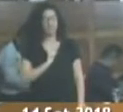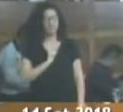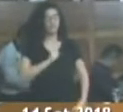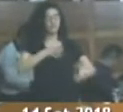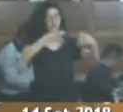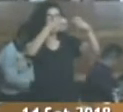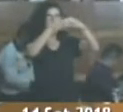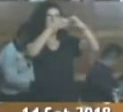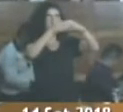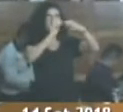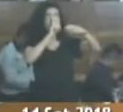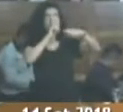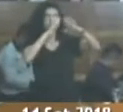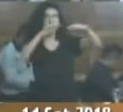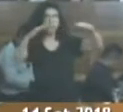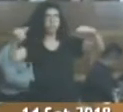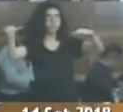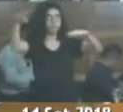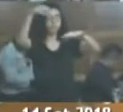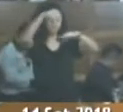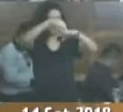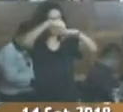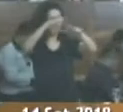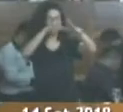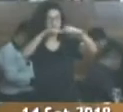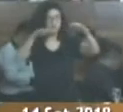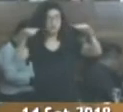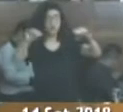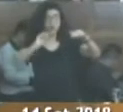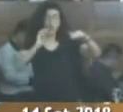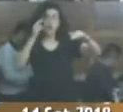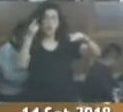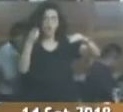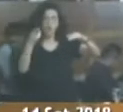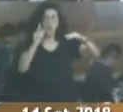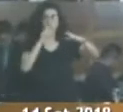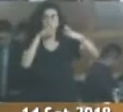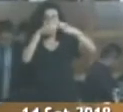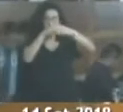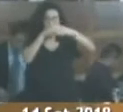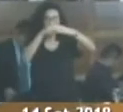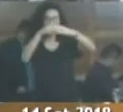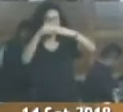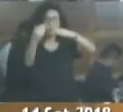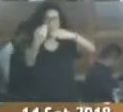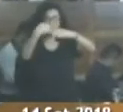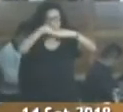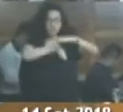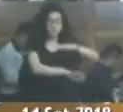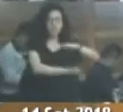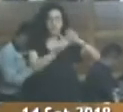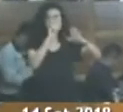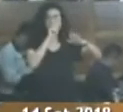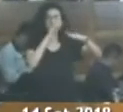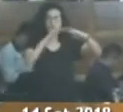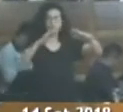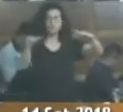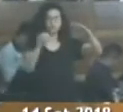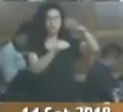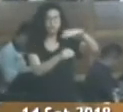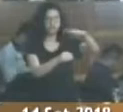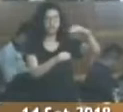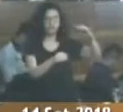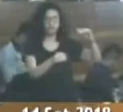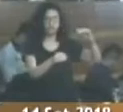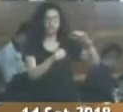ficam expostas, ou espinhéis de meia água, onde as boias não aparecem, as boias ficam em torno de 8 metros de profundidade. Tá?